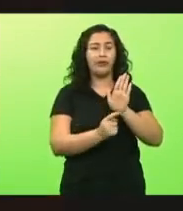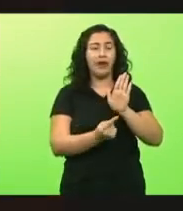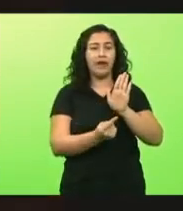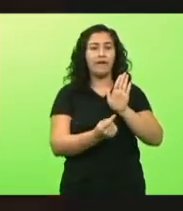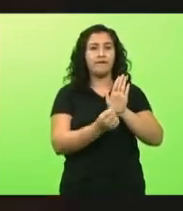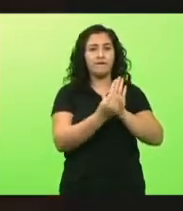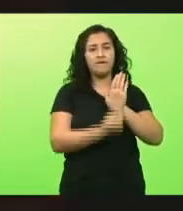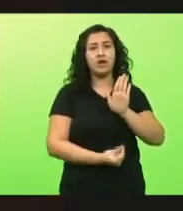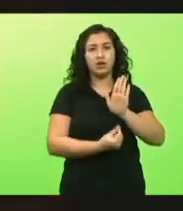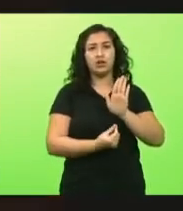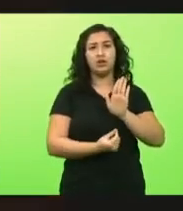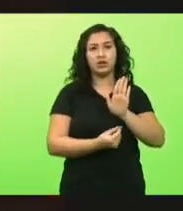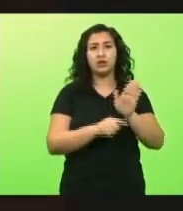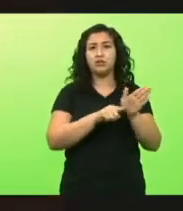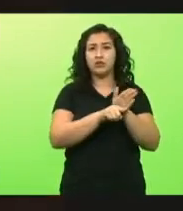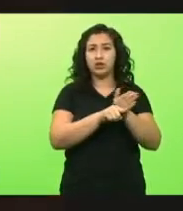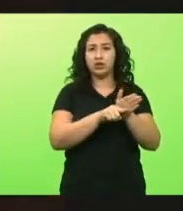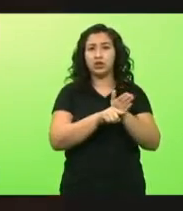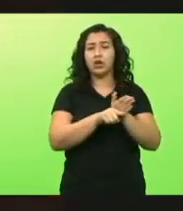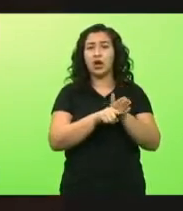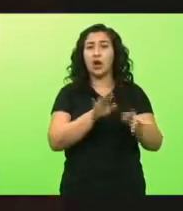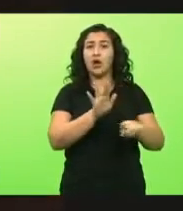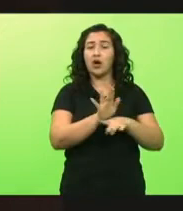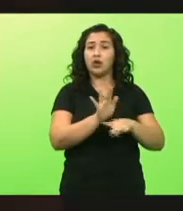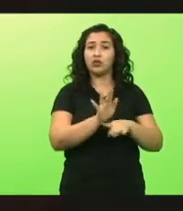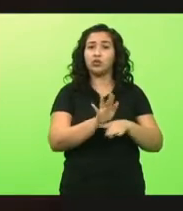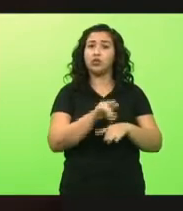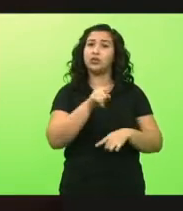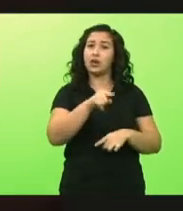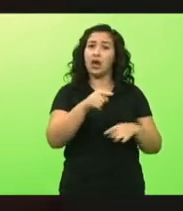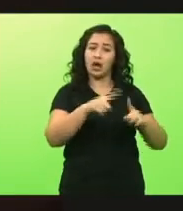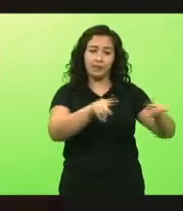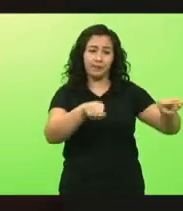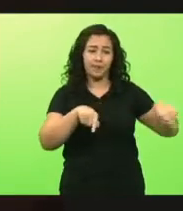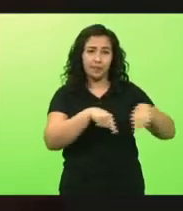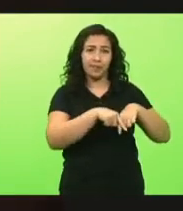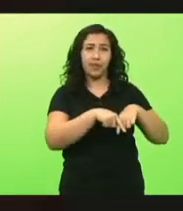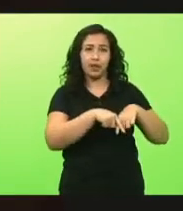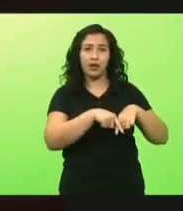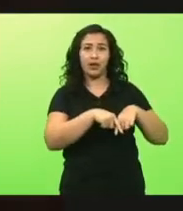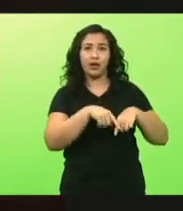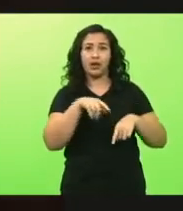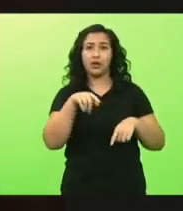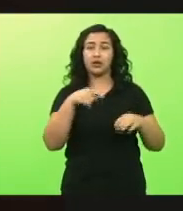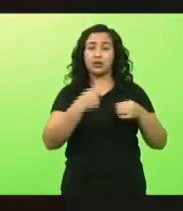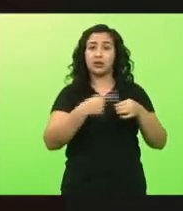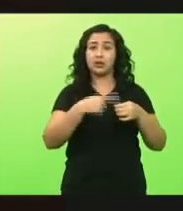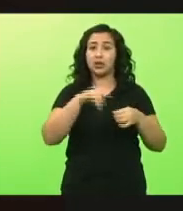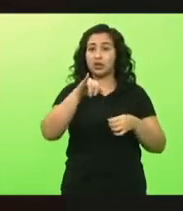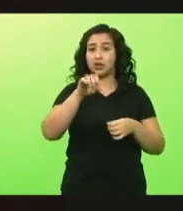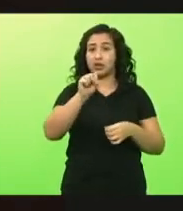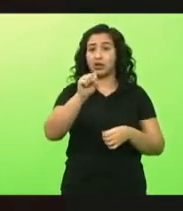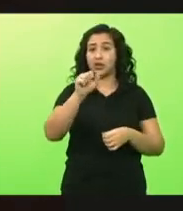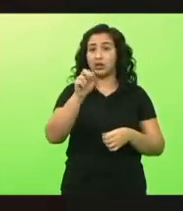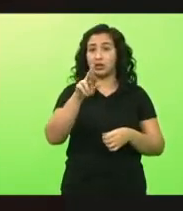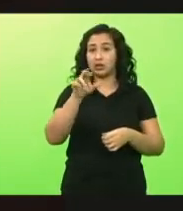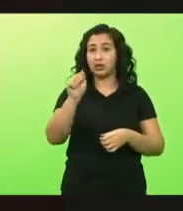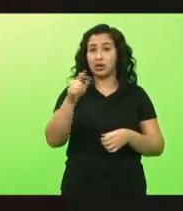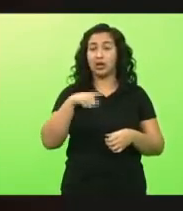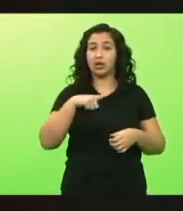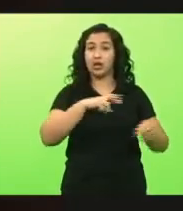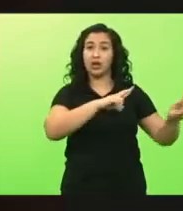de terra a ser doada pelo município da cidade de Sara e mais. A cidade de Sara está à margens da rodovia